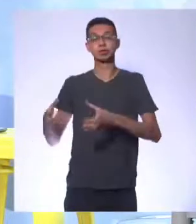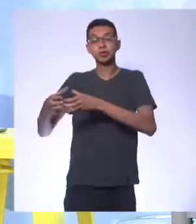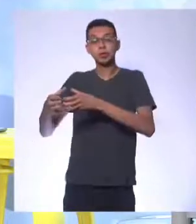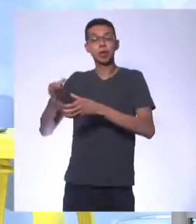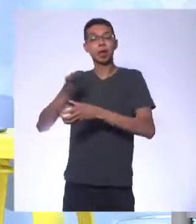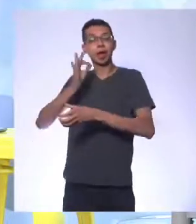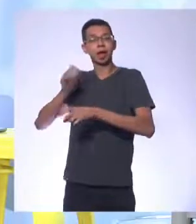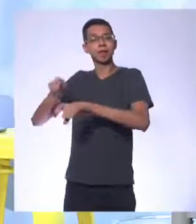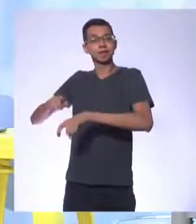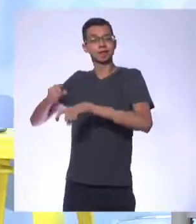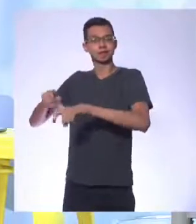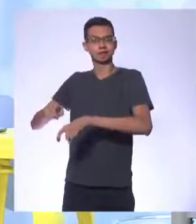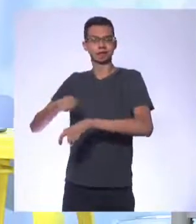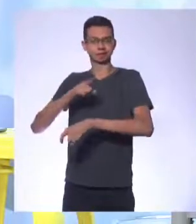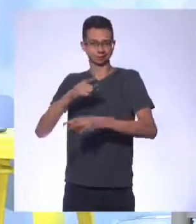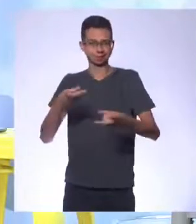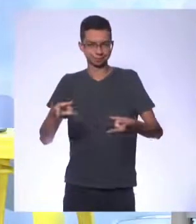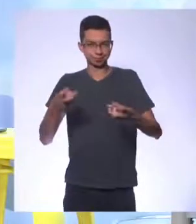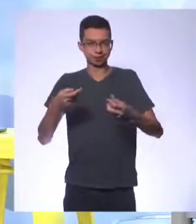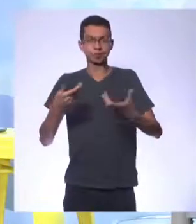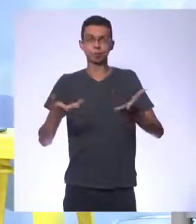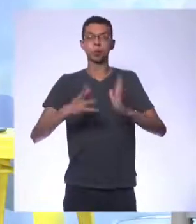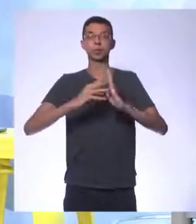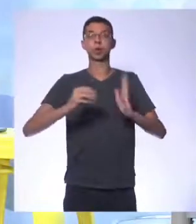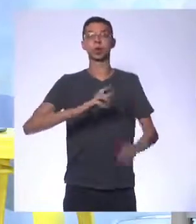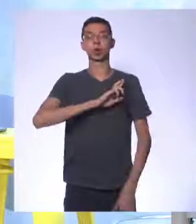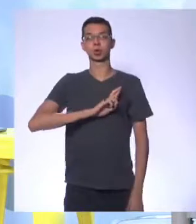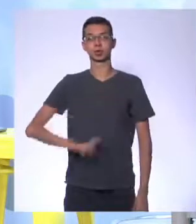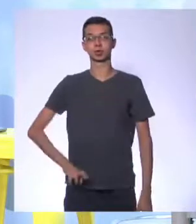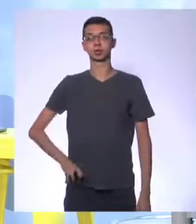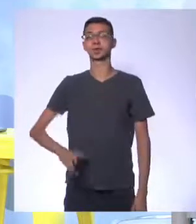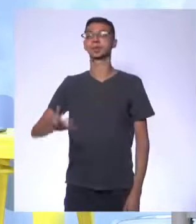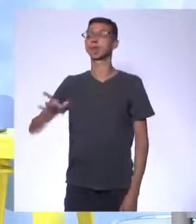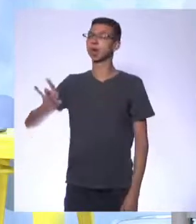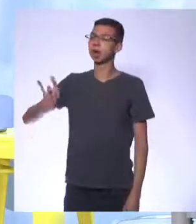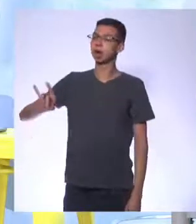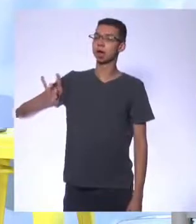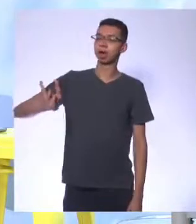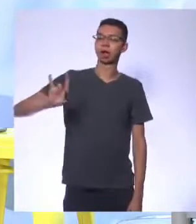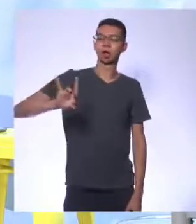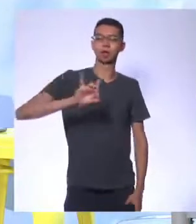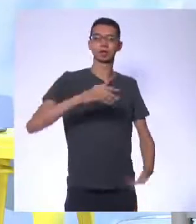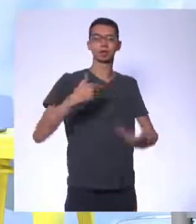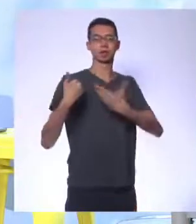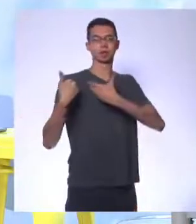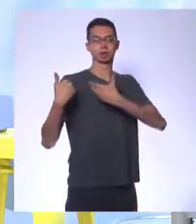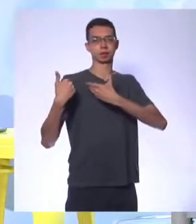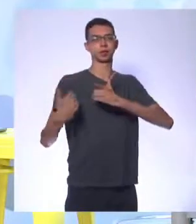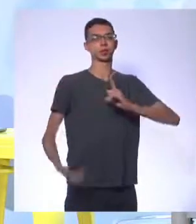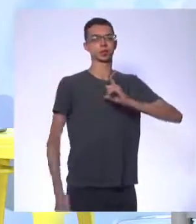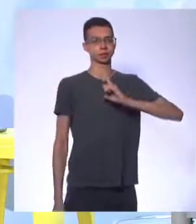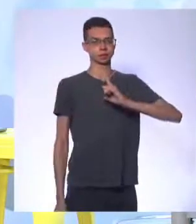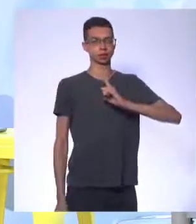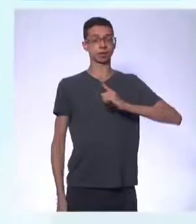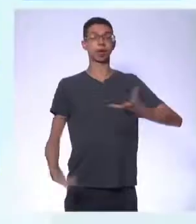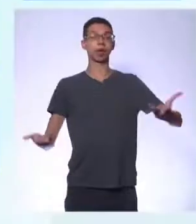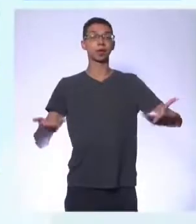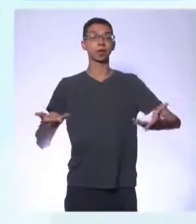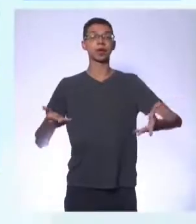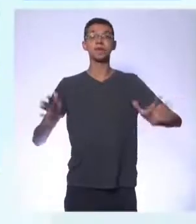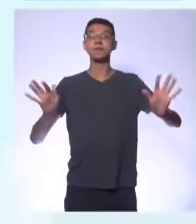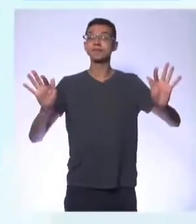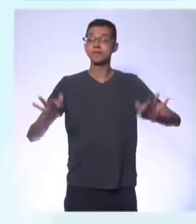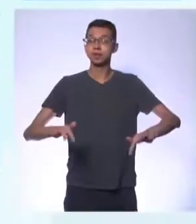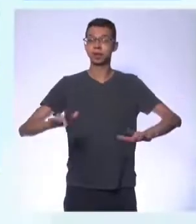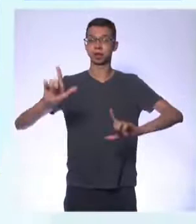modelo republicano, cada um teria a sua parte. E para a gente finalizar lá a nossa tela, as elites urbanas,